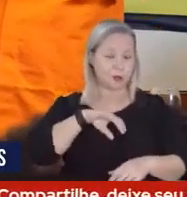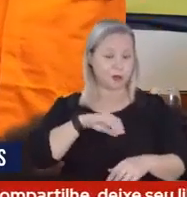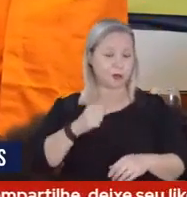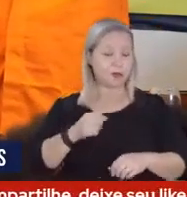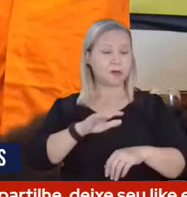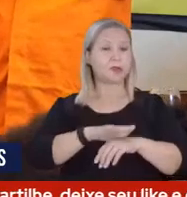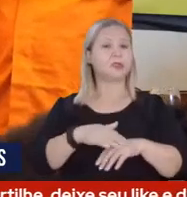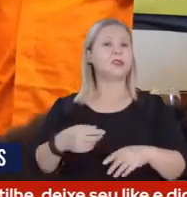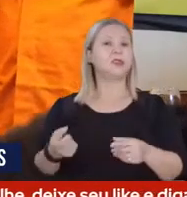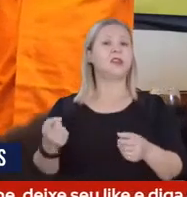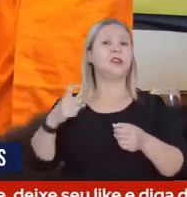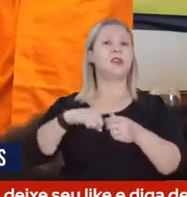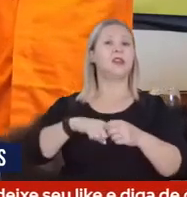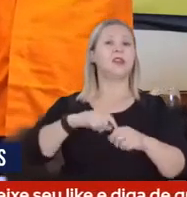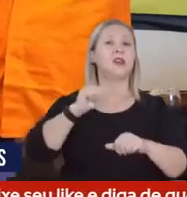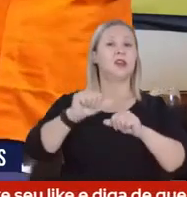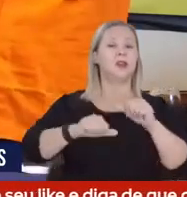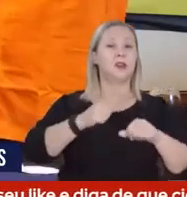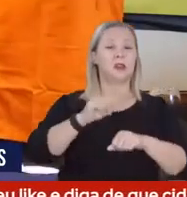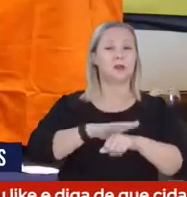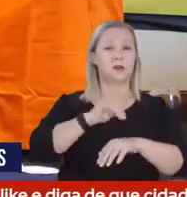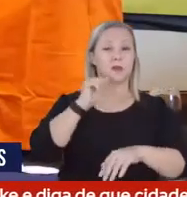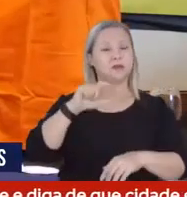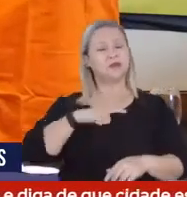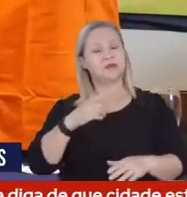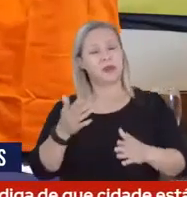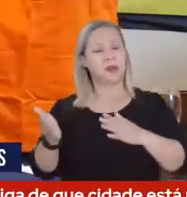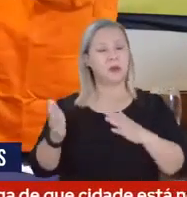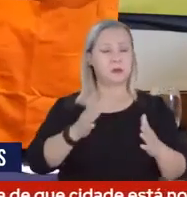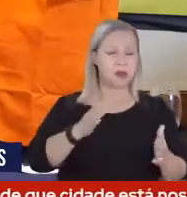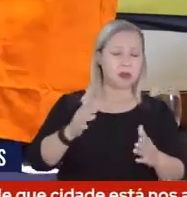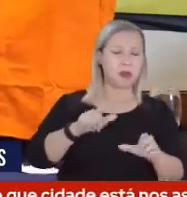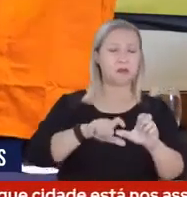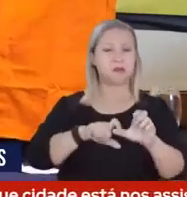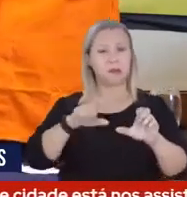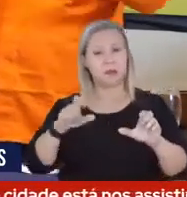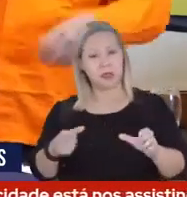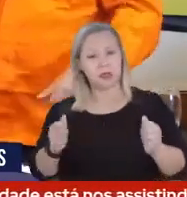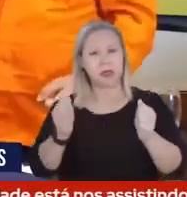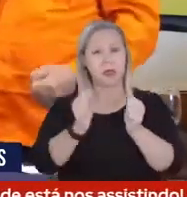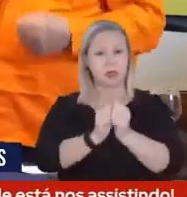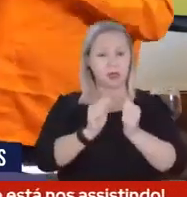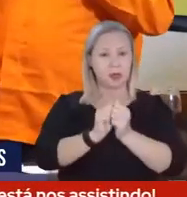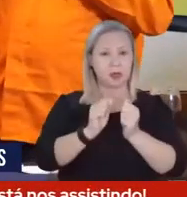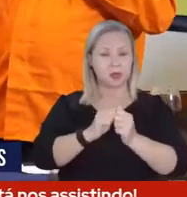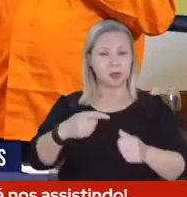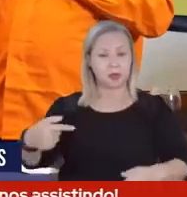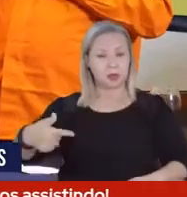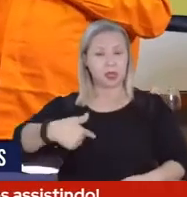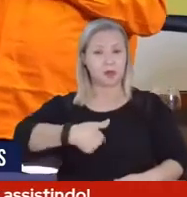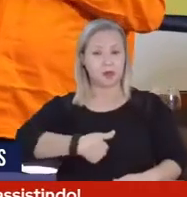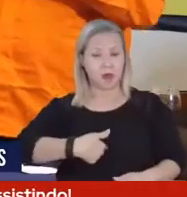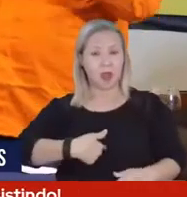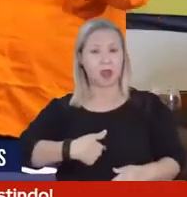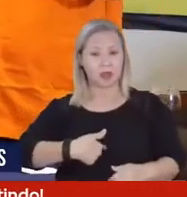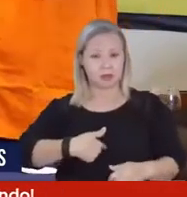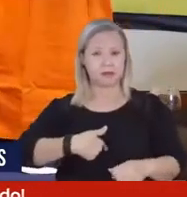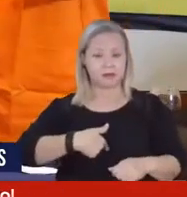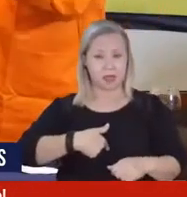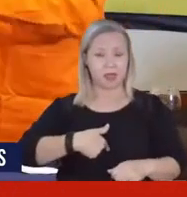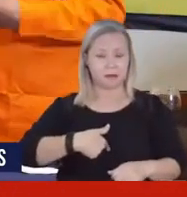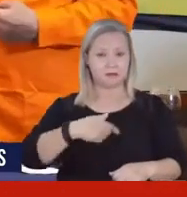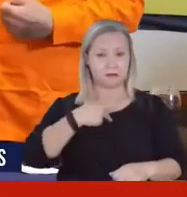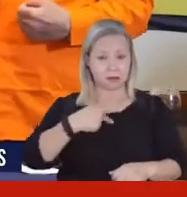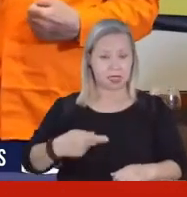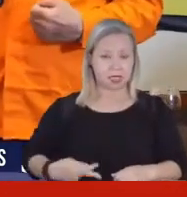períodos de independência na nossa história, tivemos com Getúlio Vargas, alguma coisa, né, com governos que o sucederam, e com